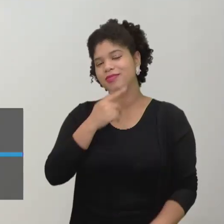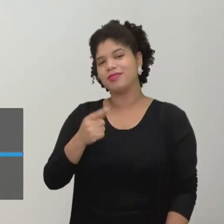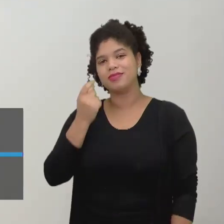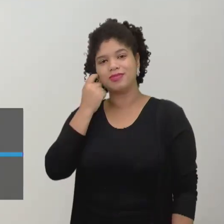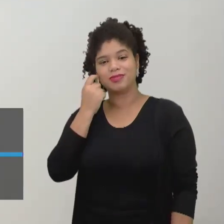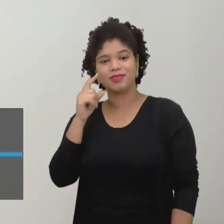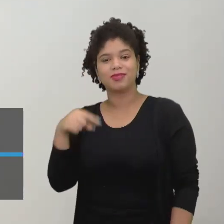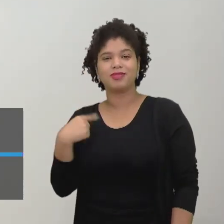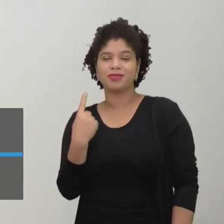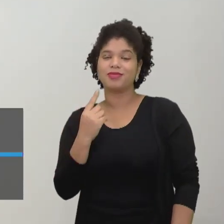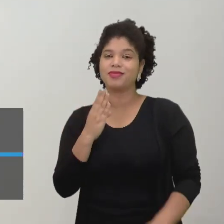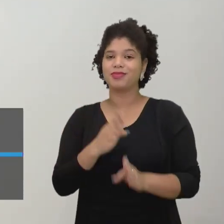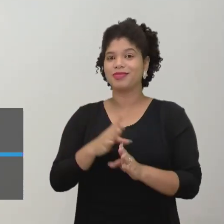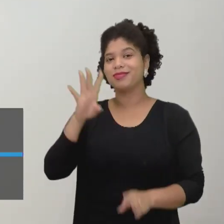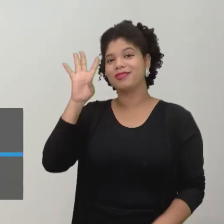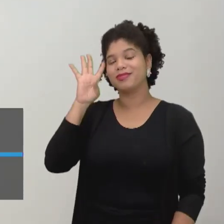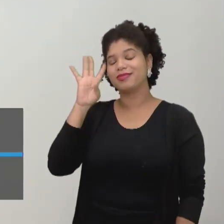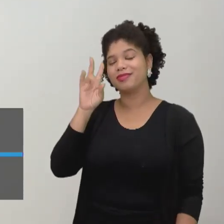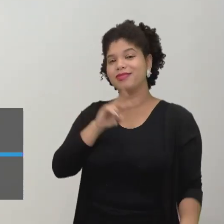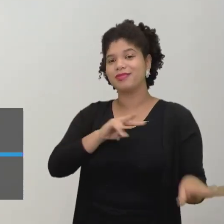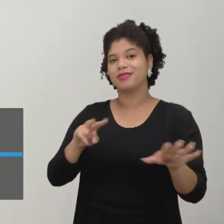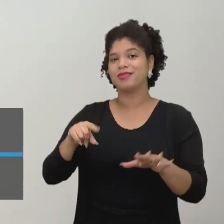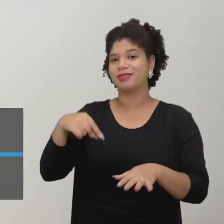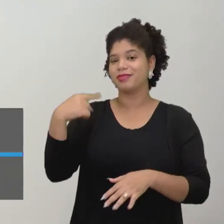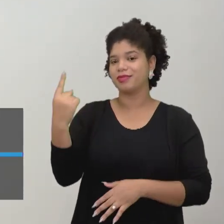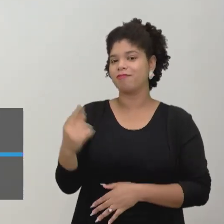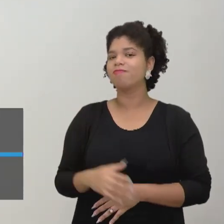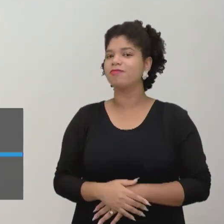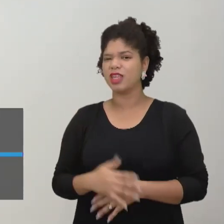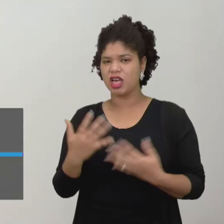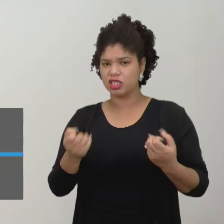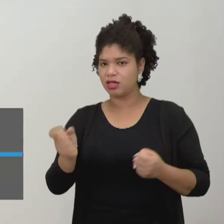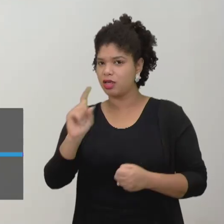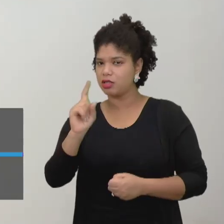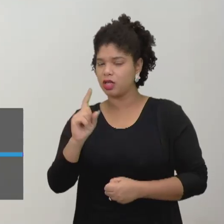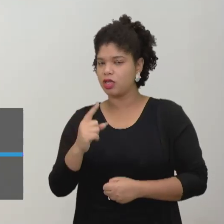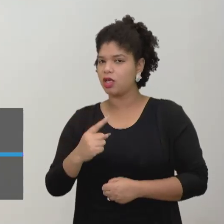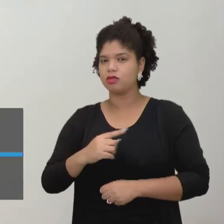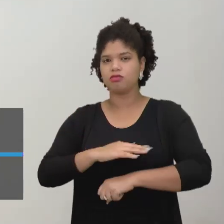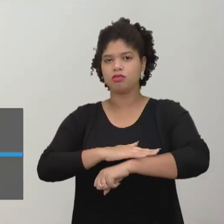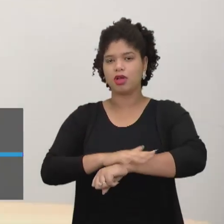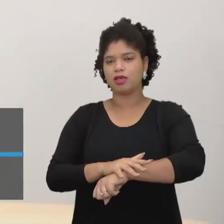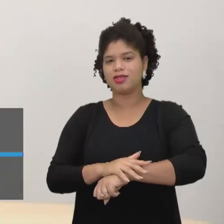vê quarta-feira que vem. Diga não ao racismo.